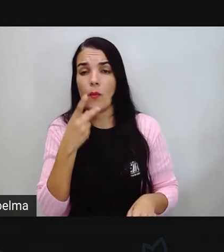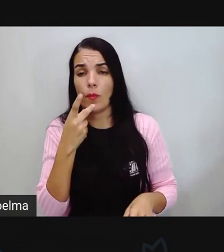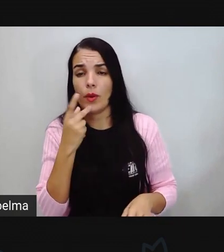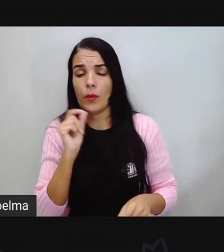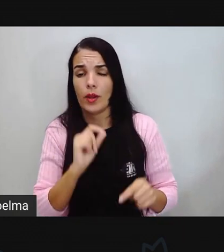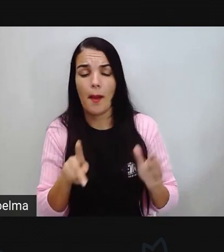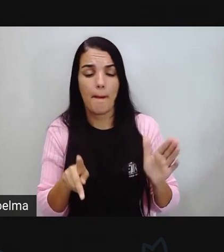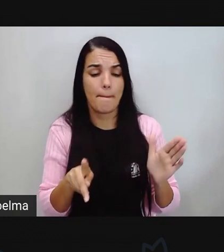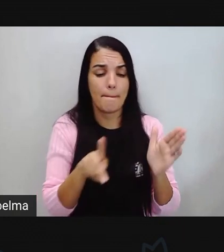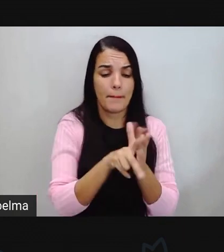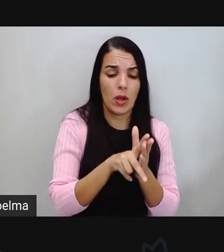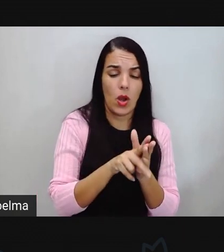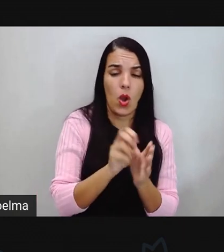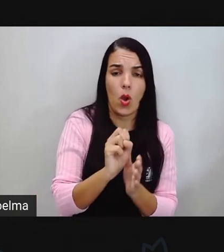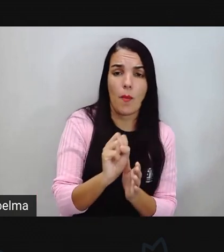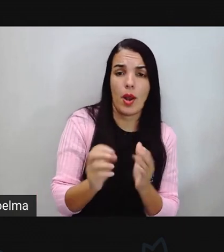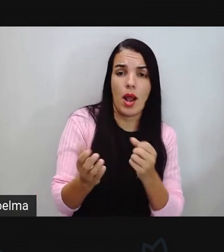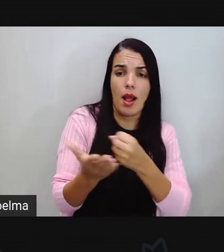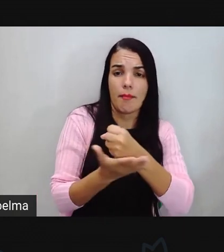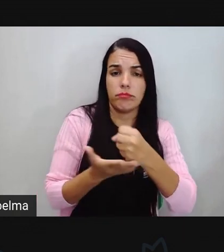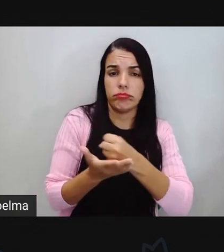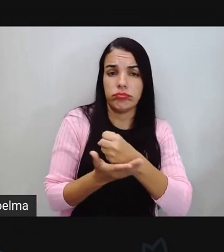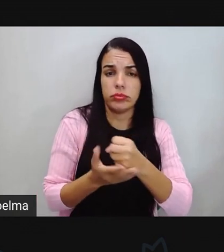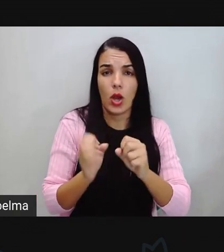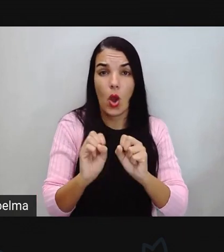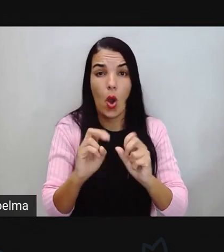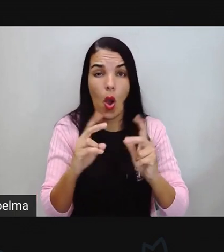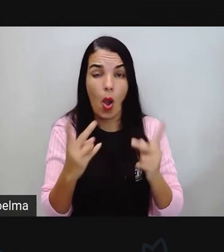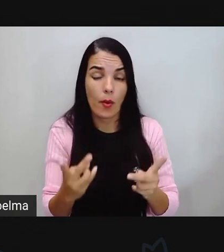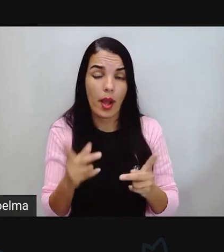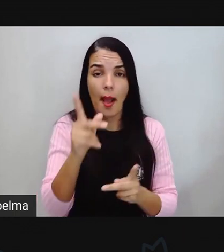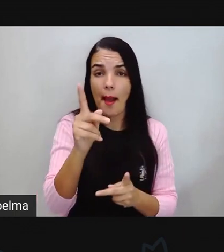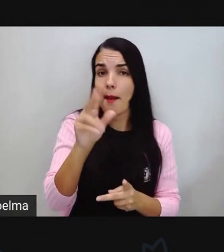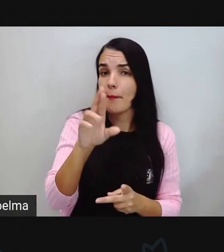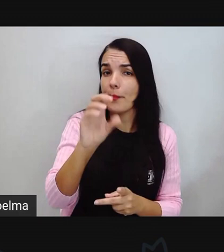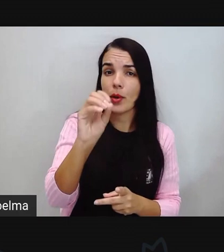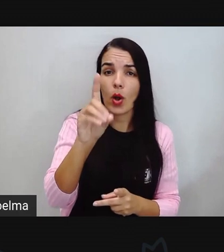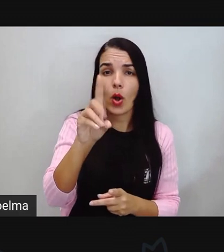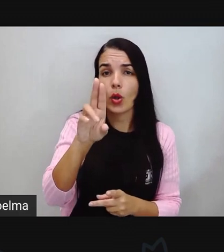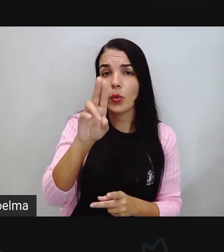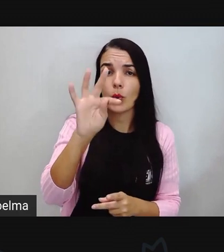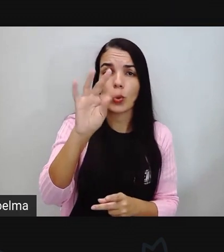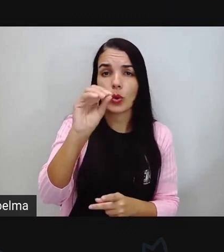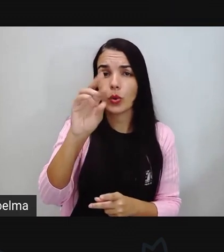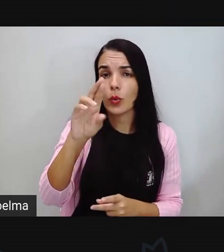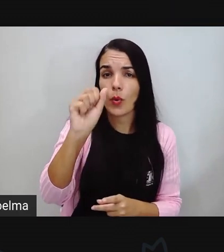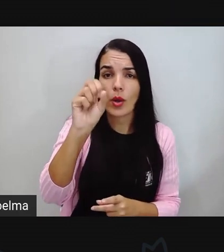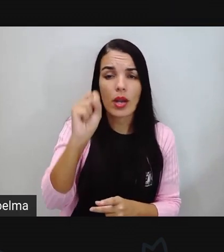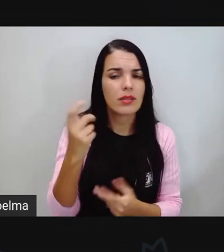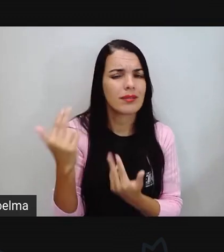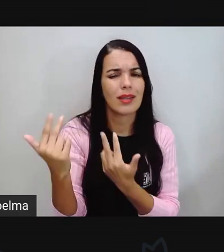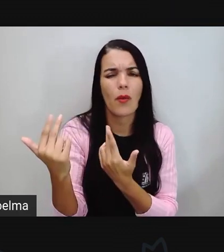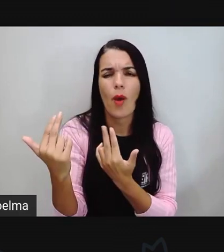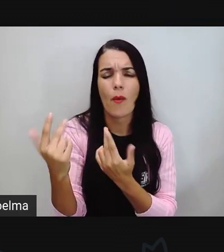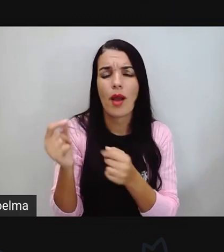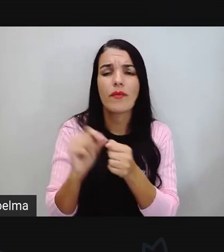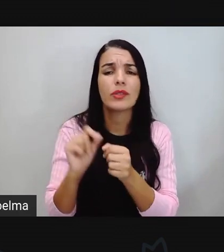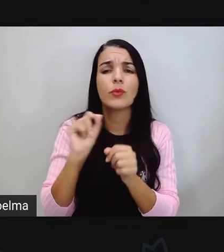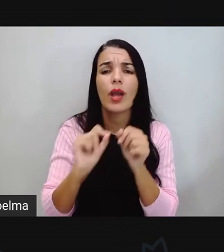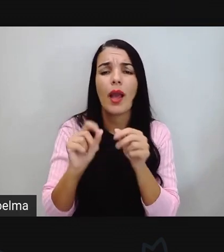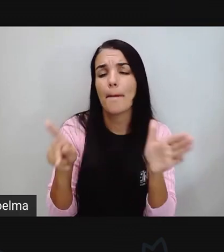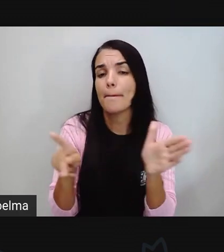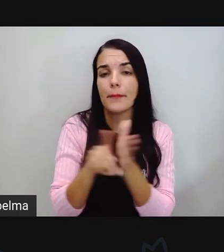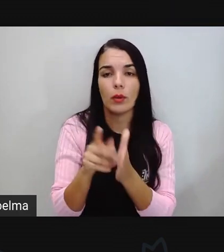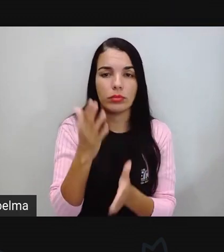ou autotróficas ou produtoras é a mesma coisa. Significa que elas produzem seu